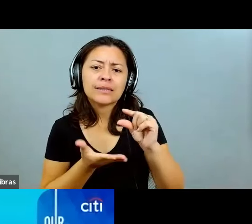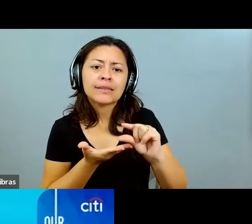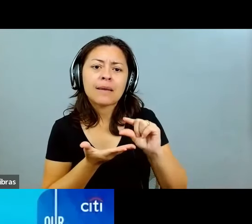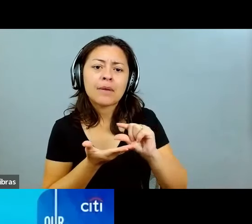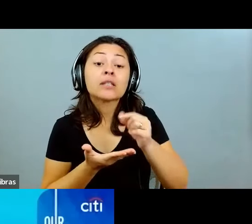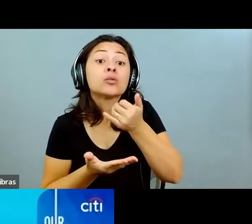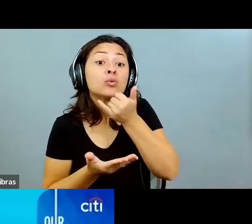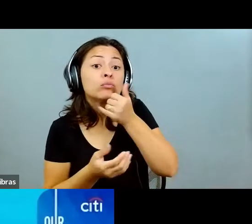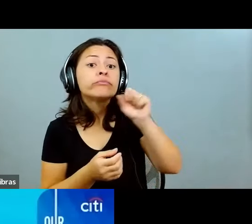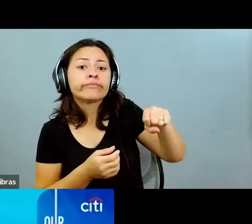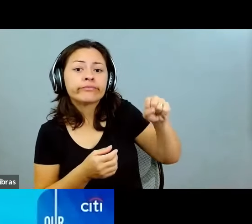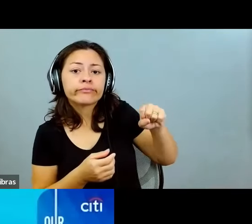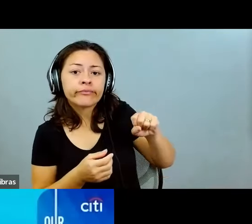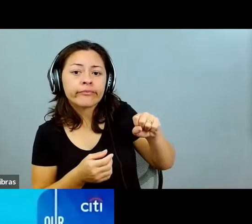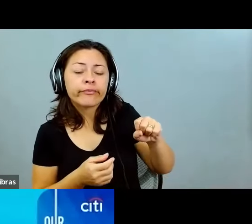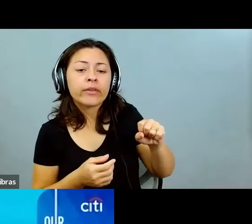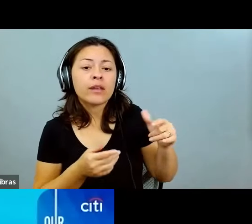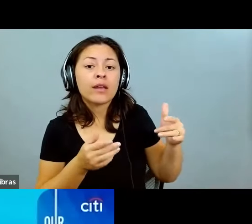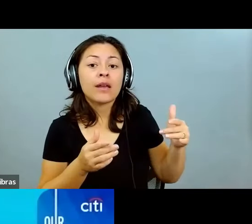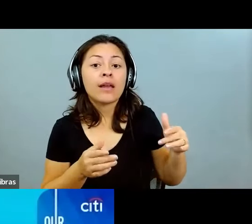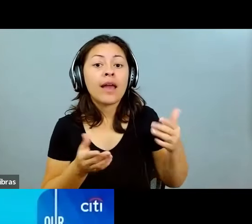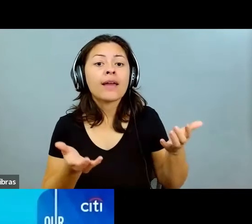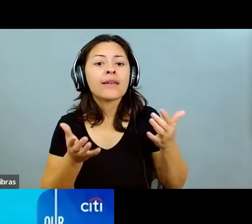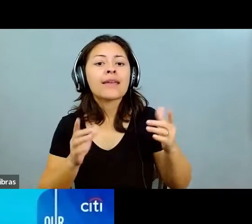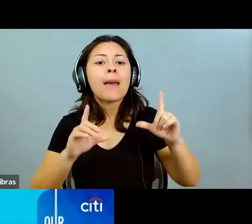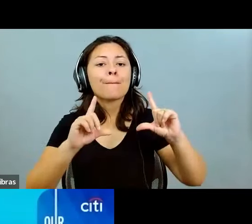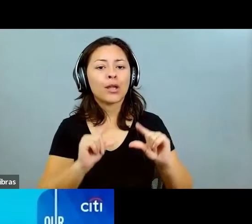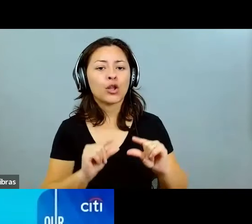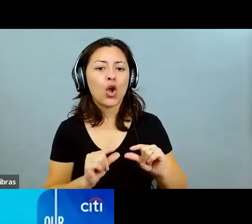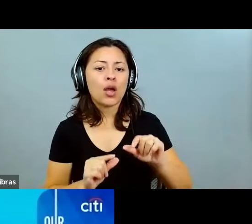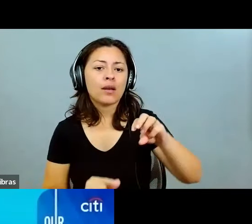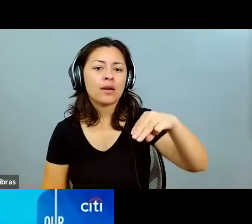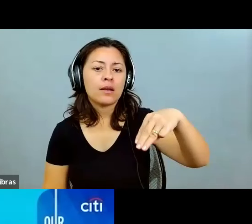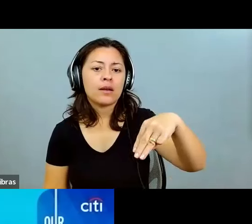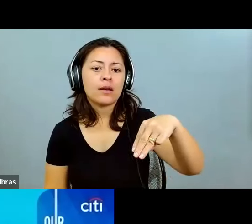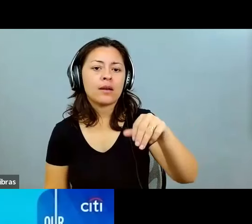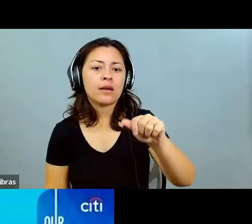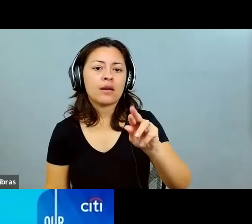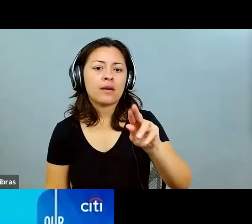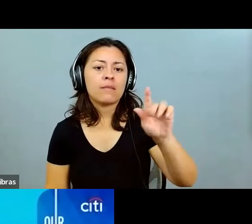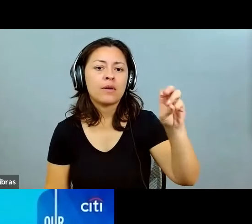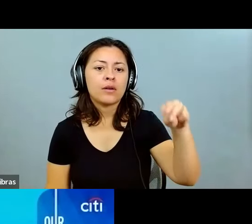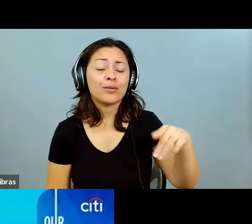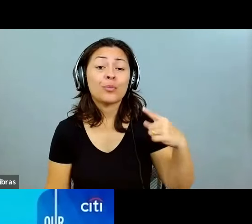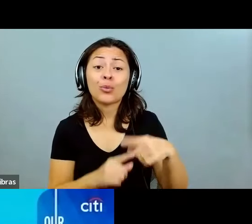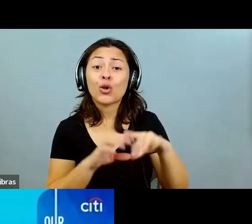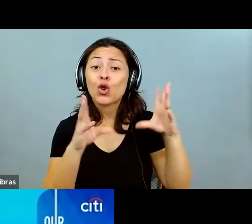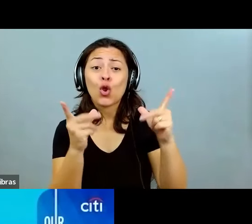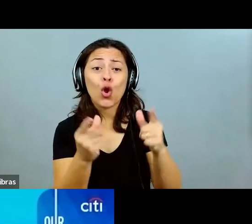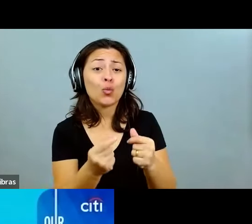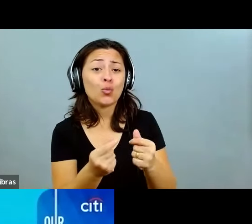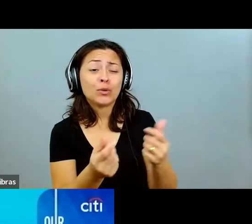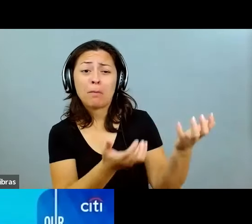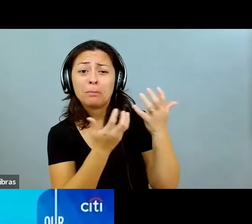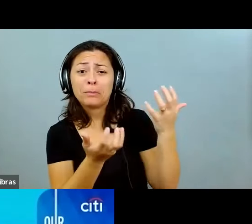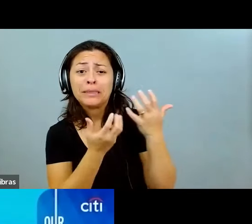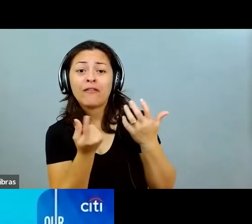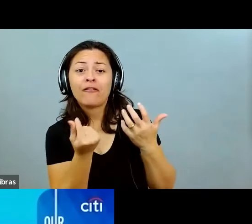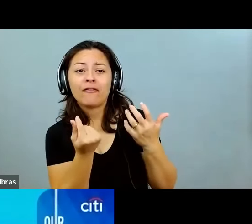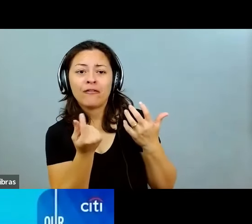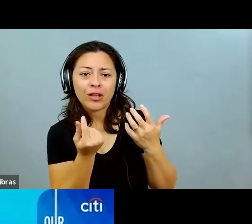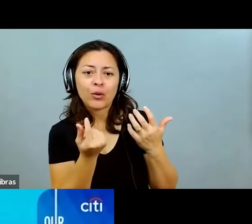sim a mais das sementes a tendência é ser uma margem menor gabel por quê Porque tá todo mundo pressionando preços né em função da que a